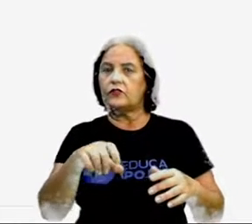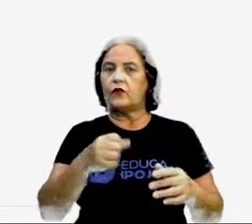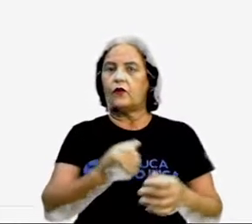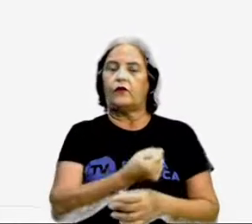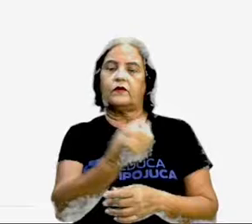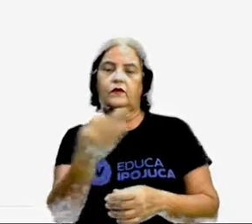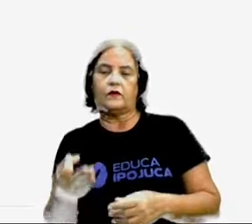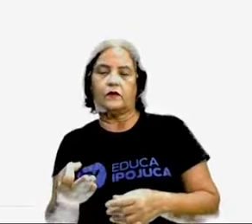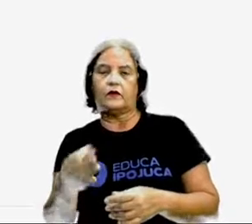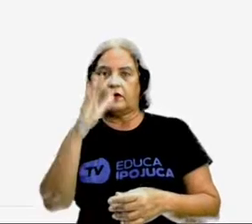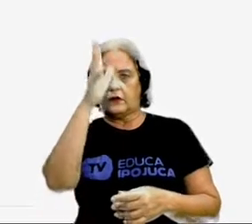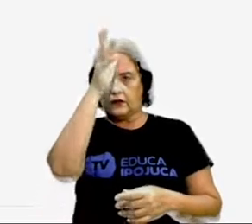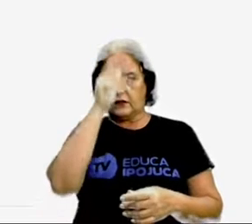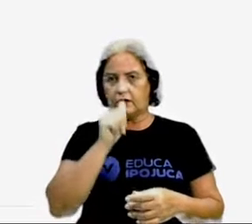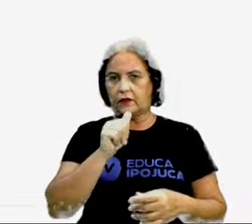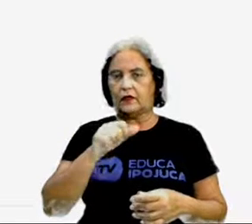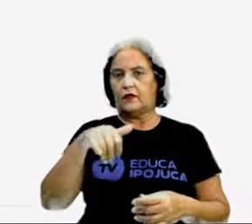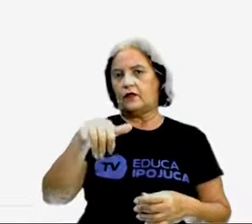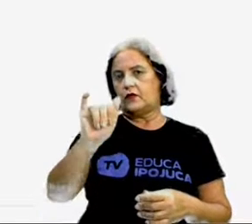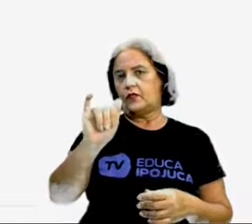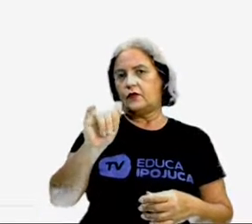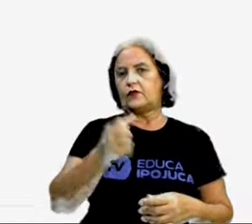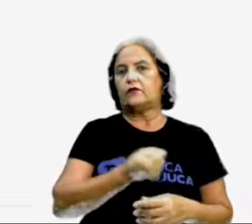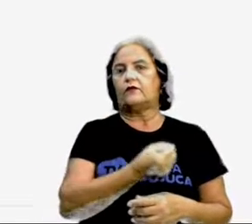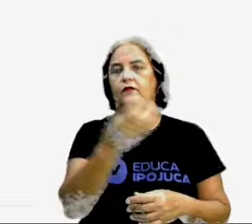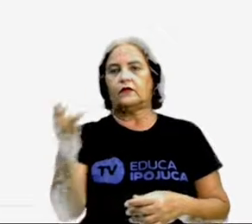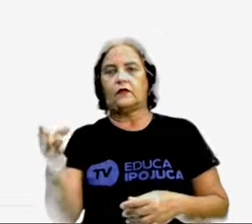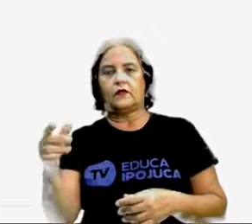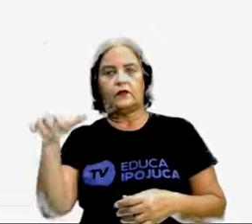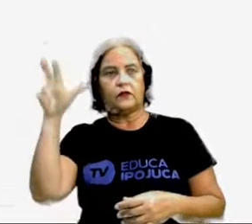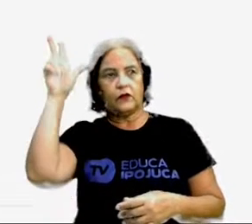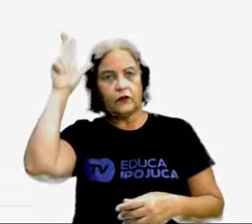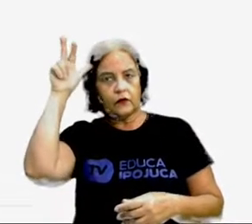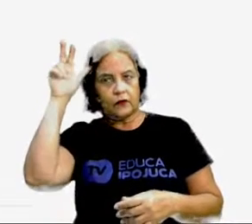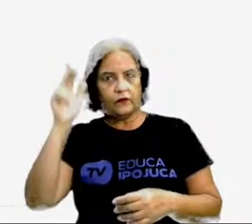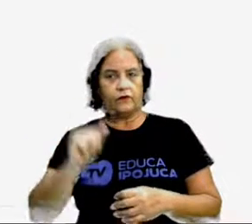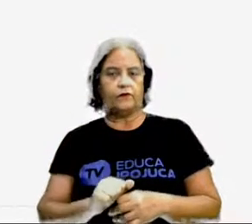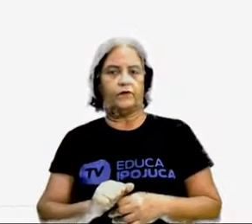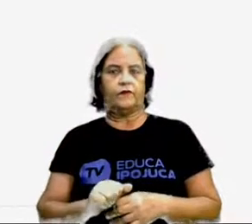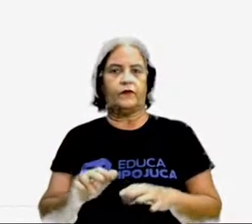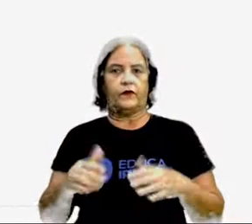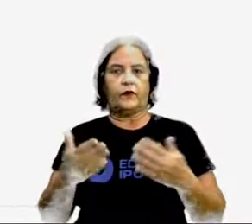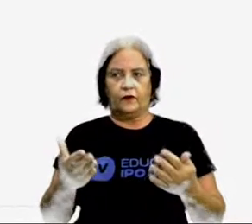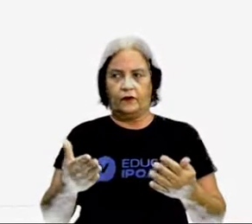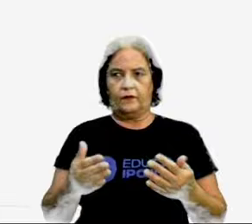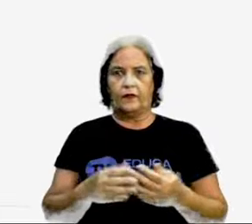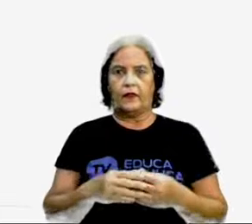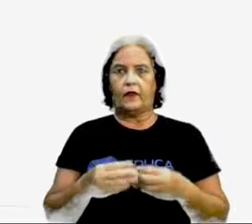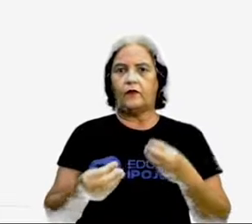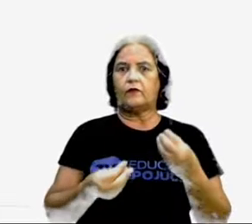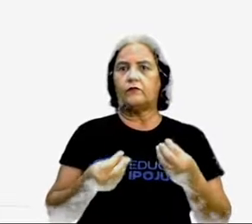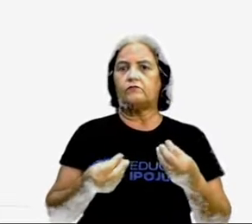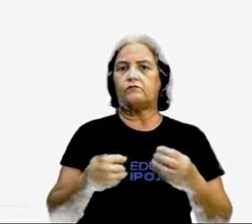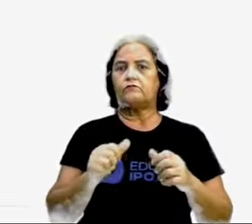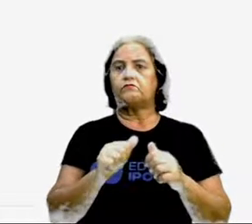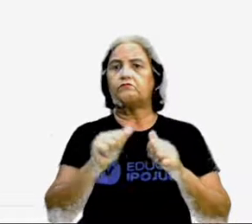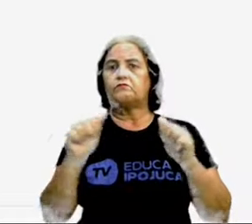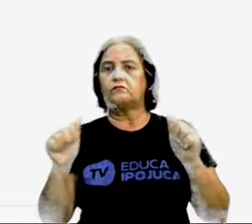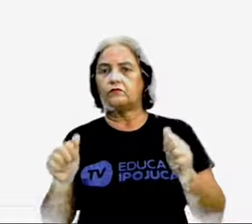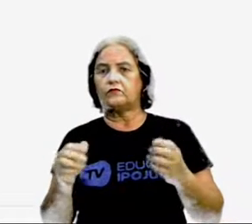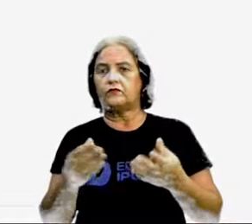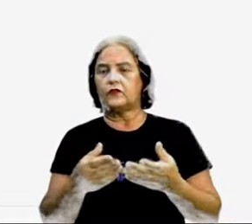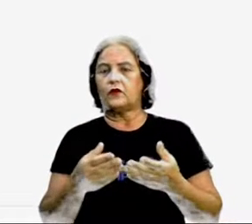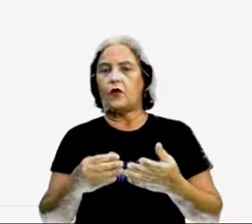quantidade de coelhos, ok? Solução. Observe que o sistema de equação com